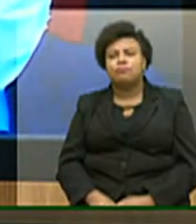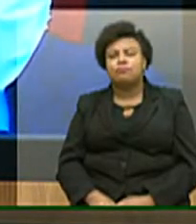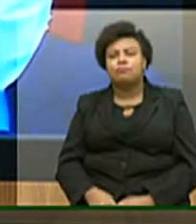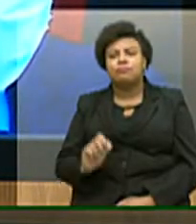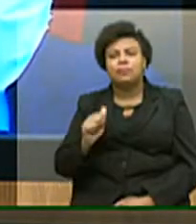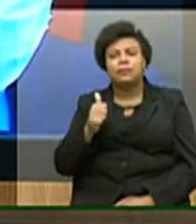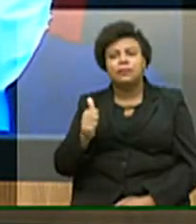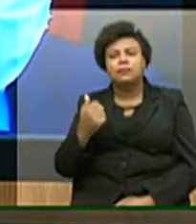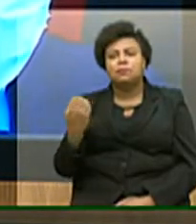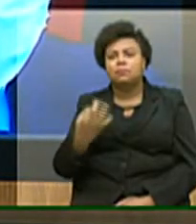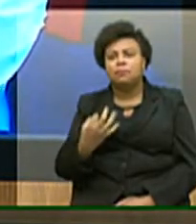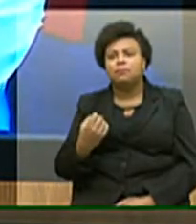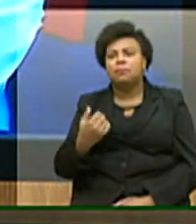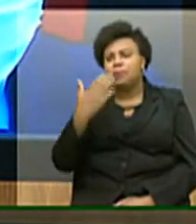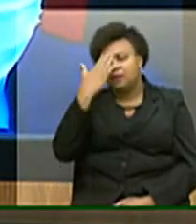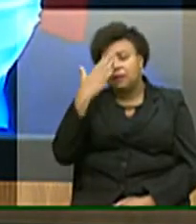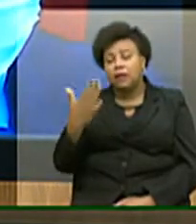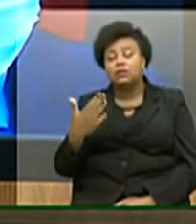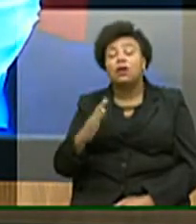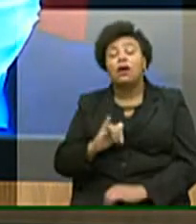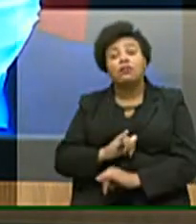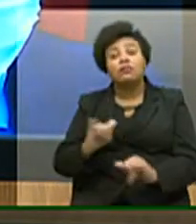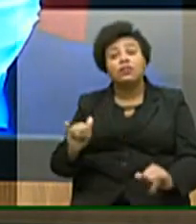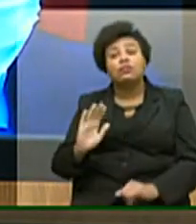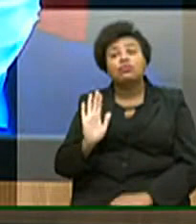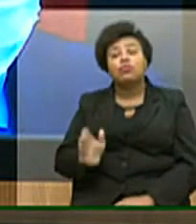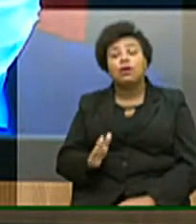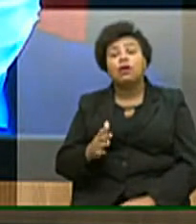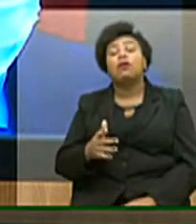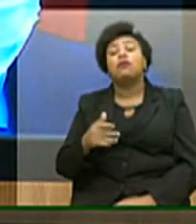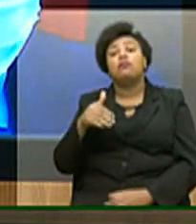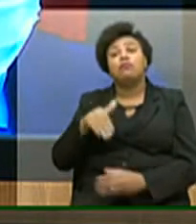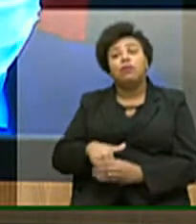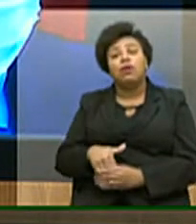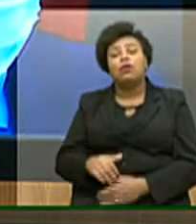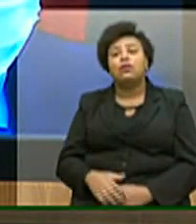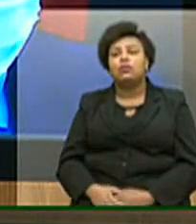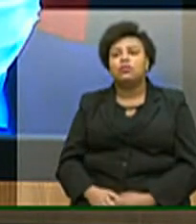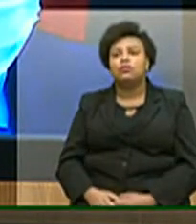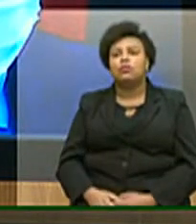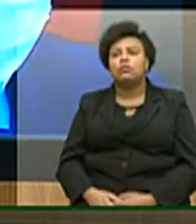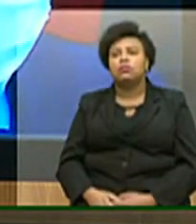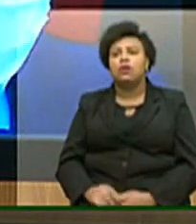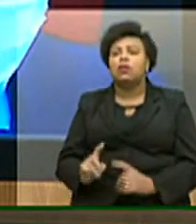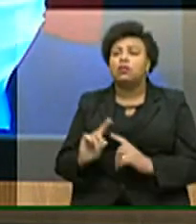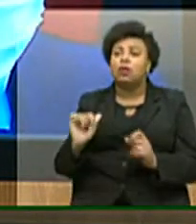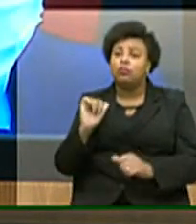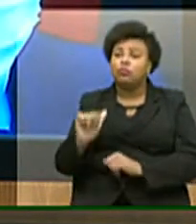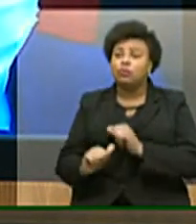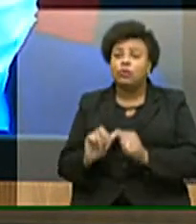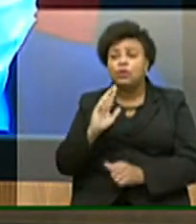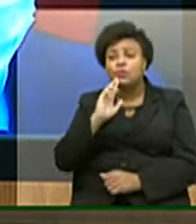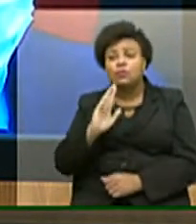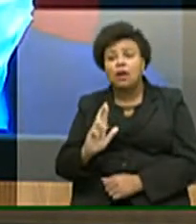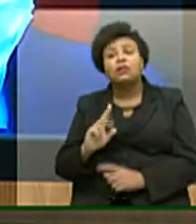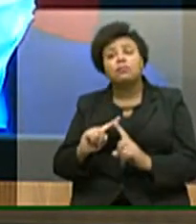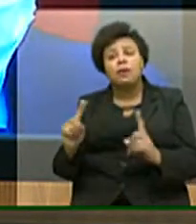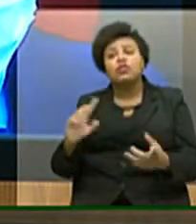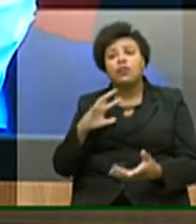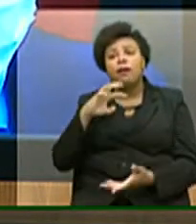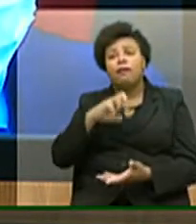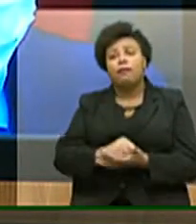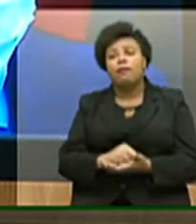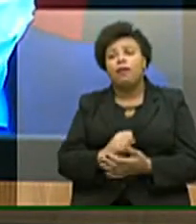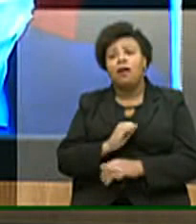beleza, obrigado. Ah, feito o registro, então, aqui do seu voto, em que pede o resultado, feito o registro,